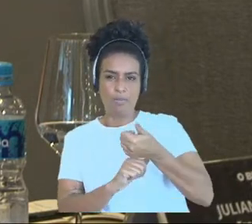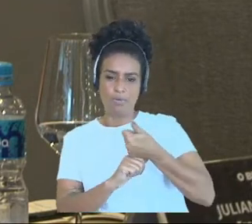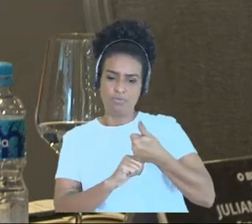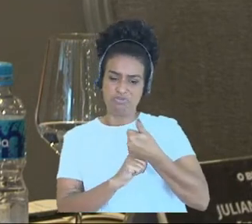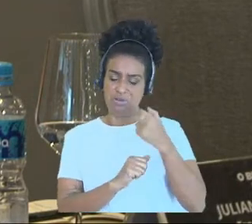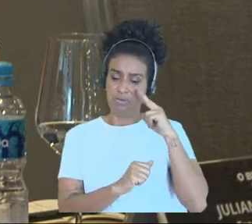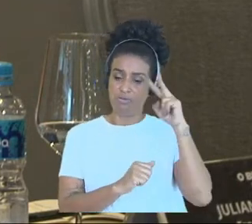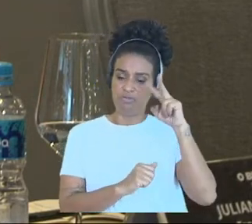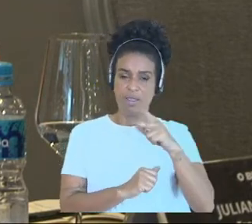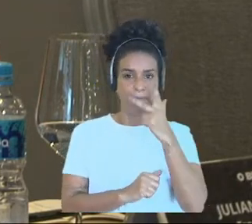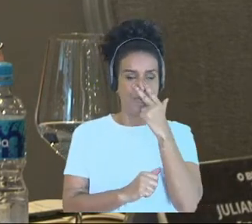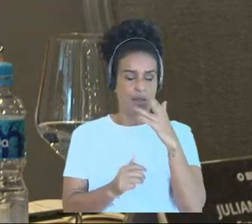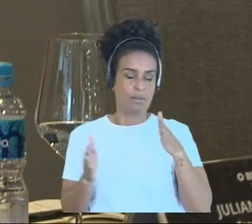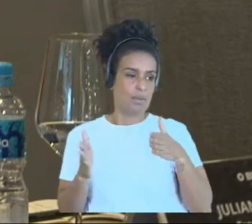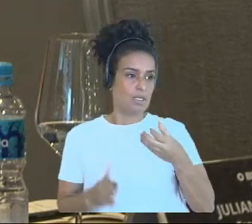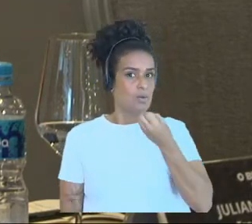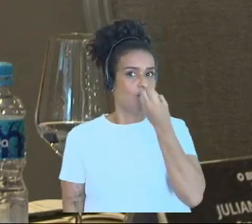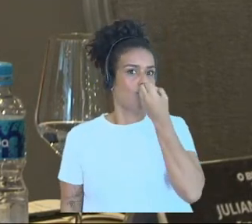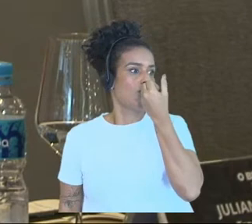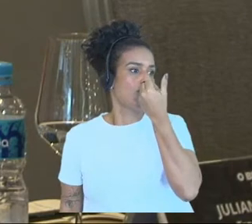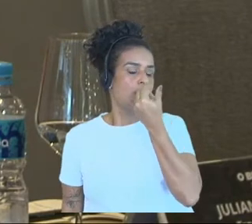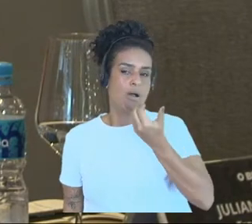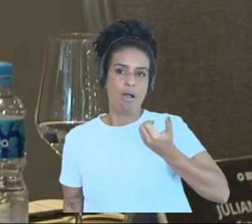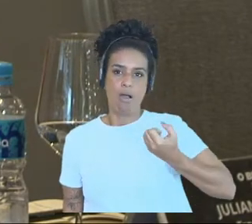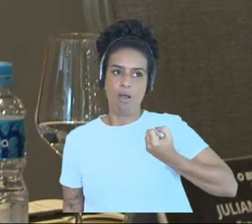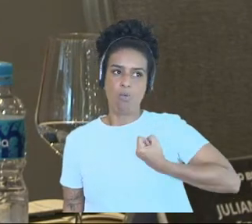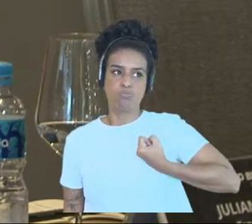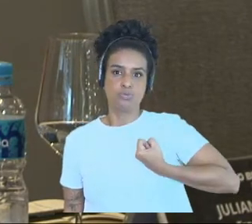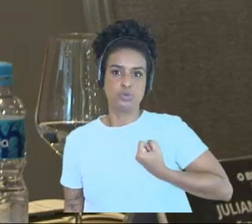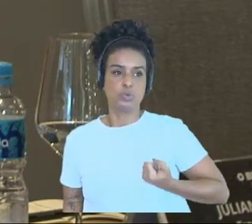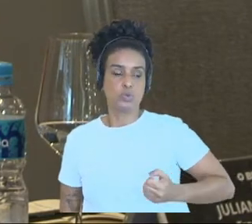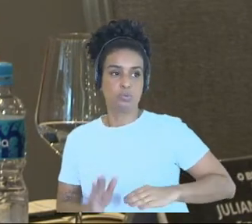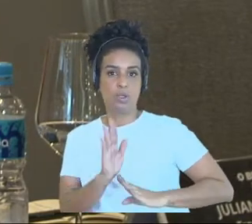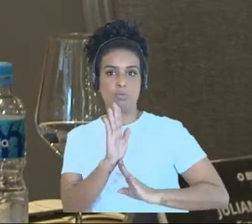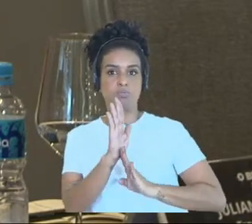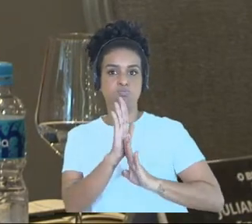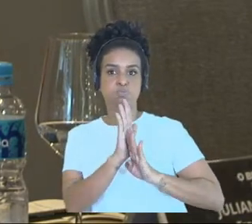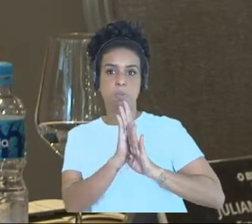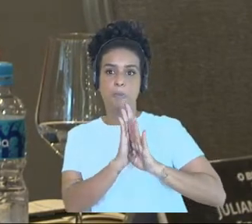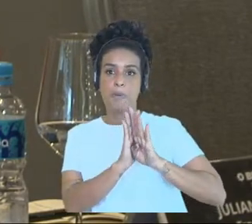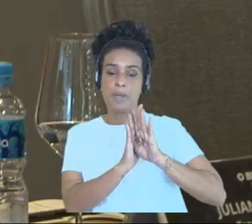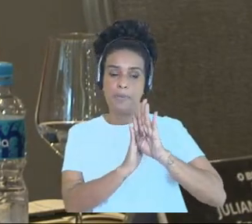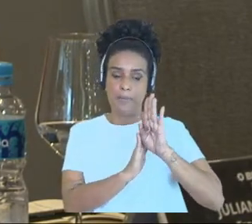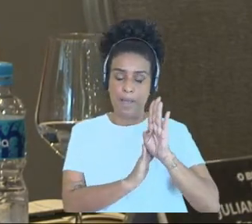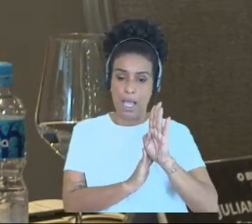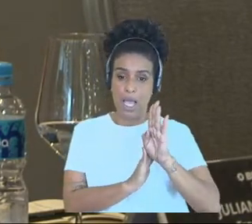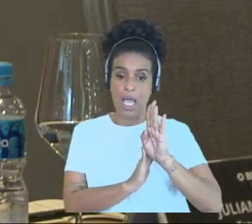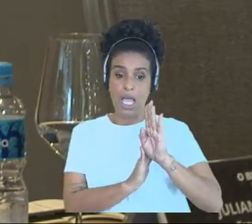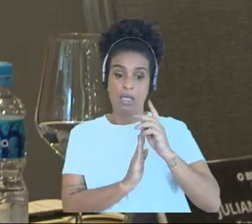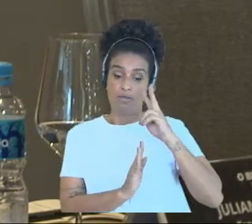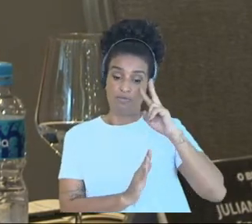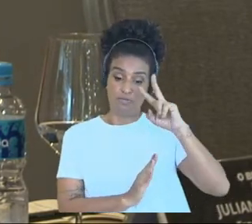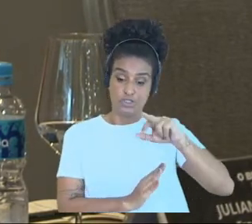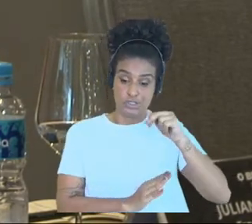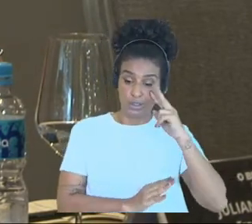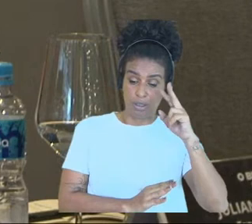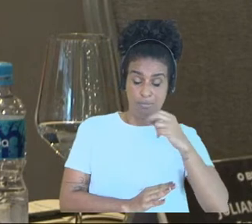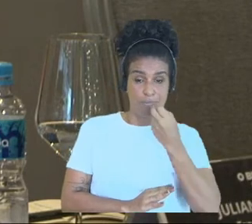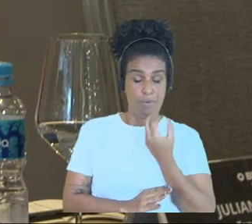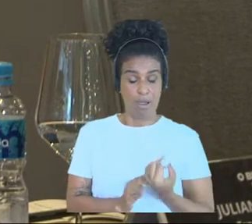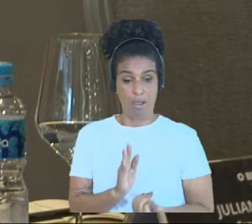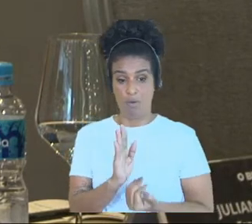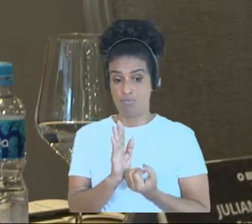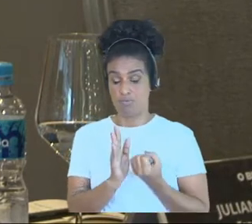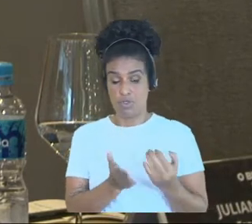de bonança, né? Um período benigno em que os números estão ótimos, a gente está crescendo muito, nosso fiscal está muito bom, a gente está tendo recordes